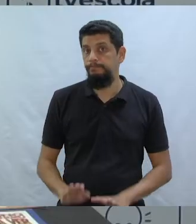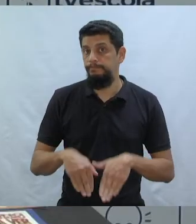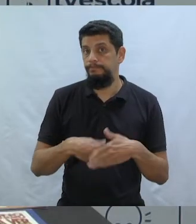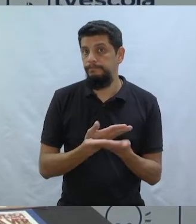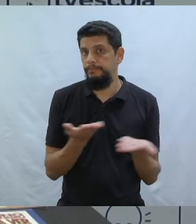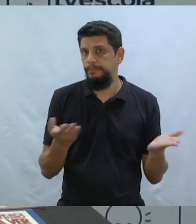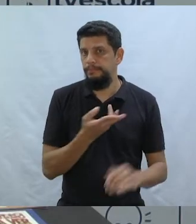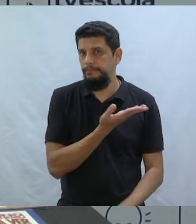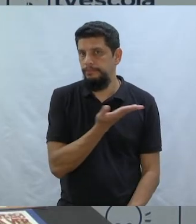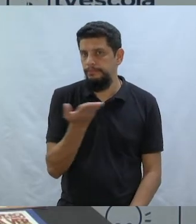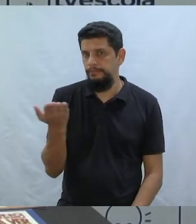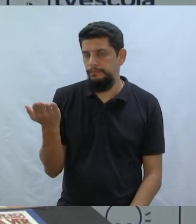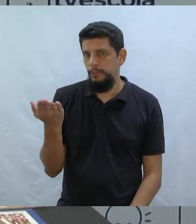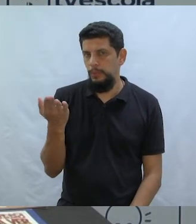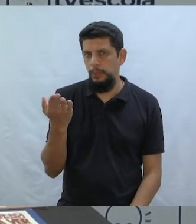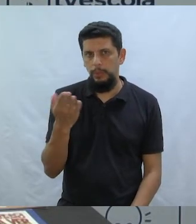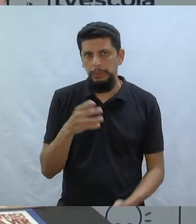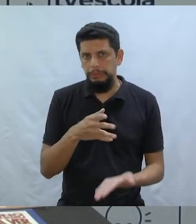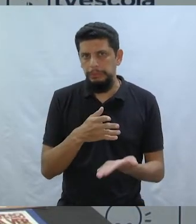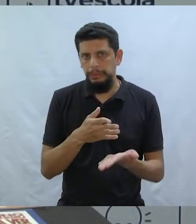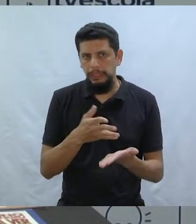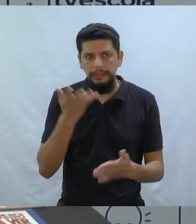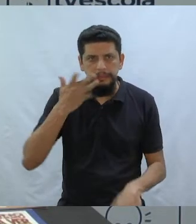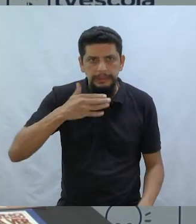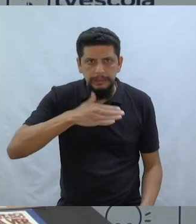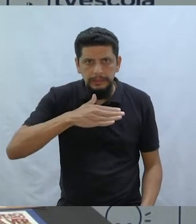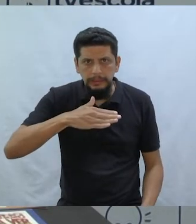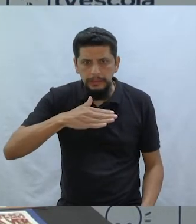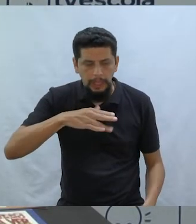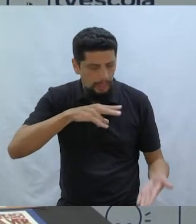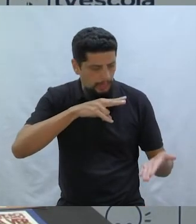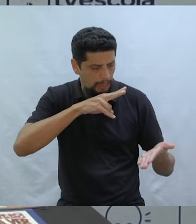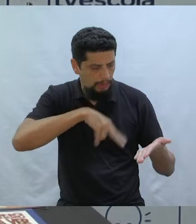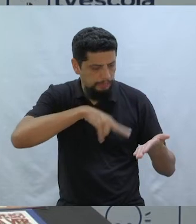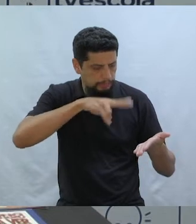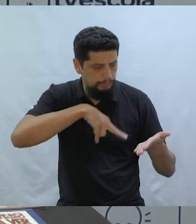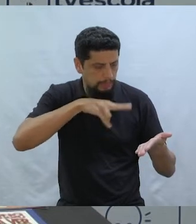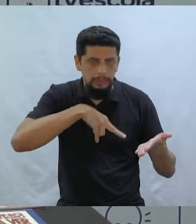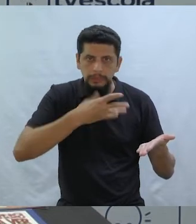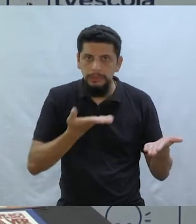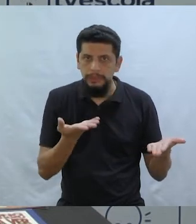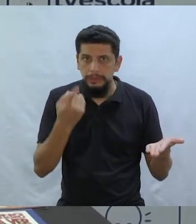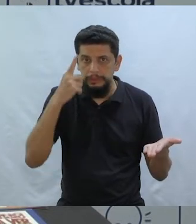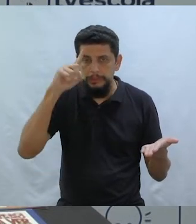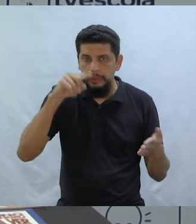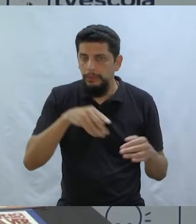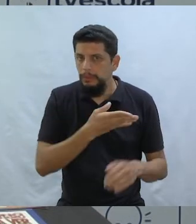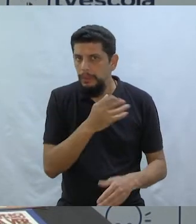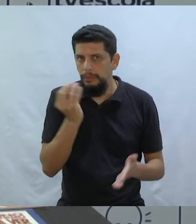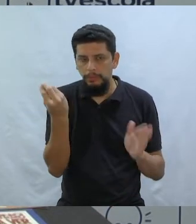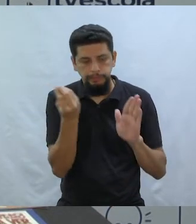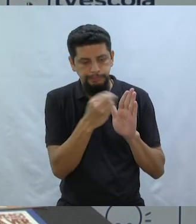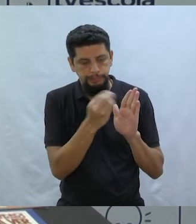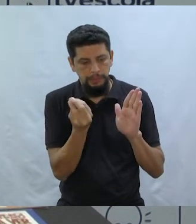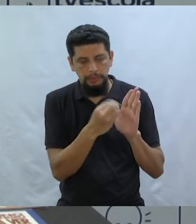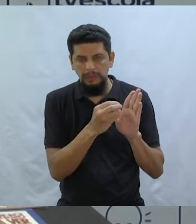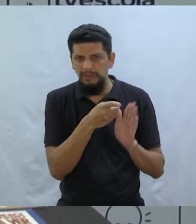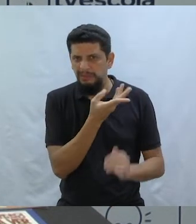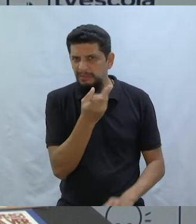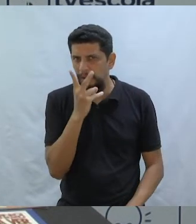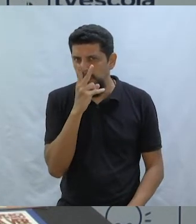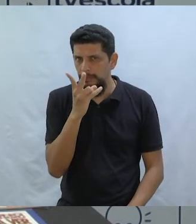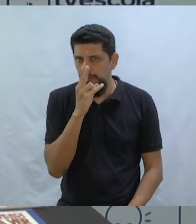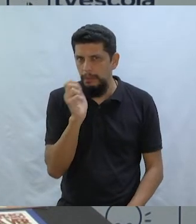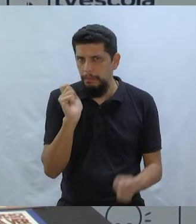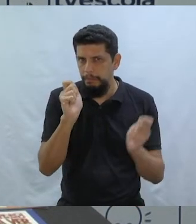e então o que será que impedia as crianças de fazer a leitura de dia o que que você colocou aí o que que